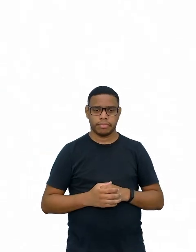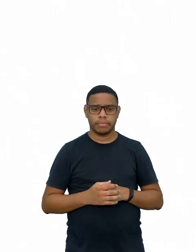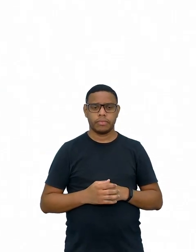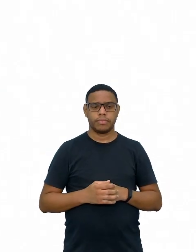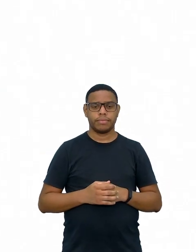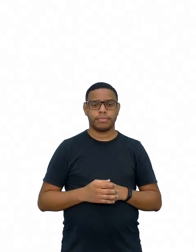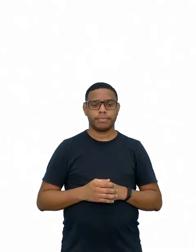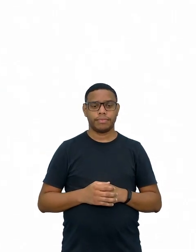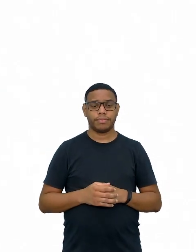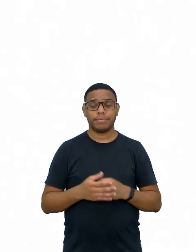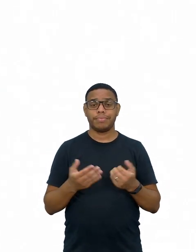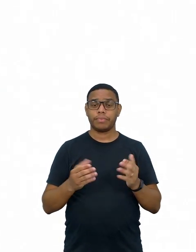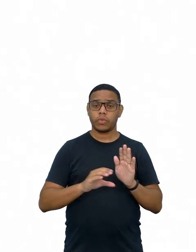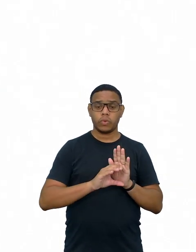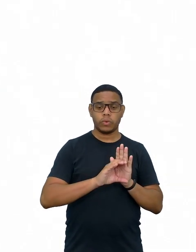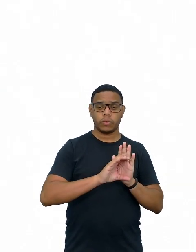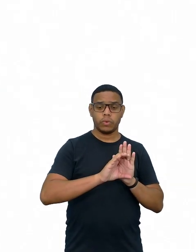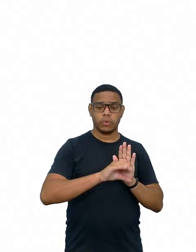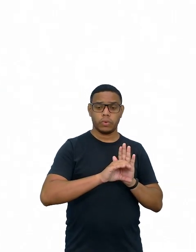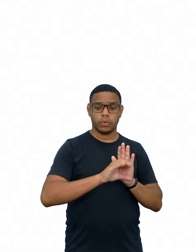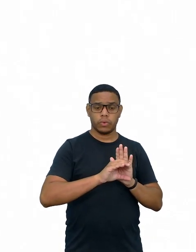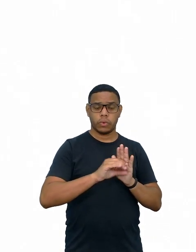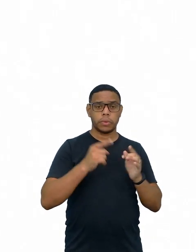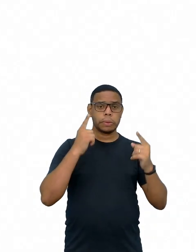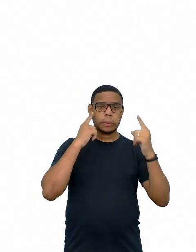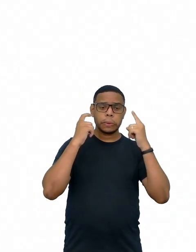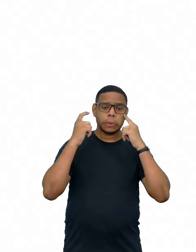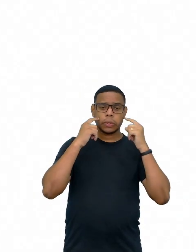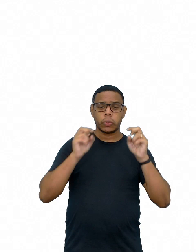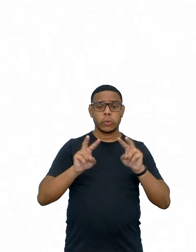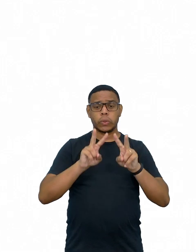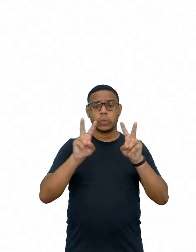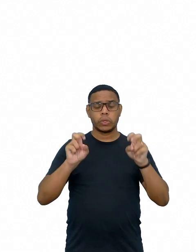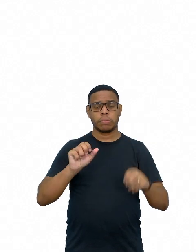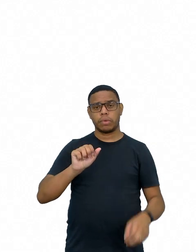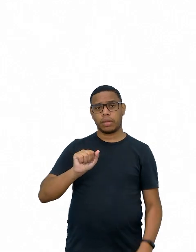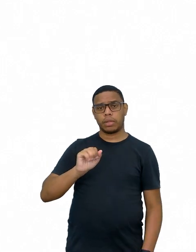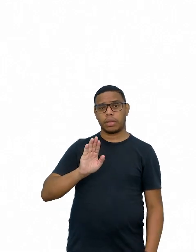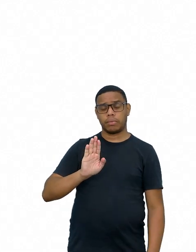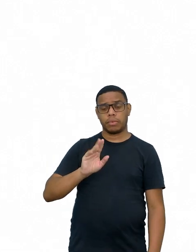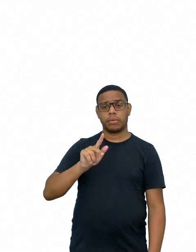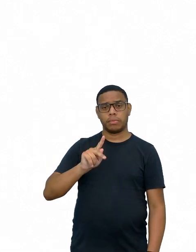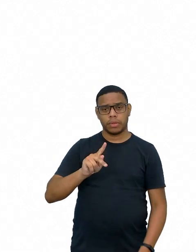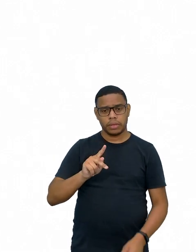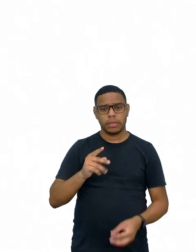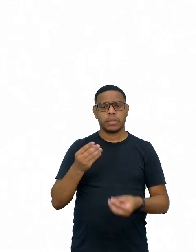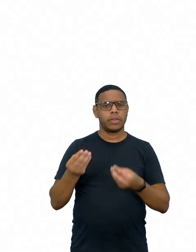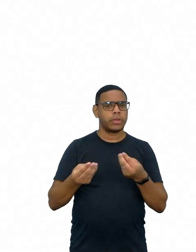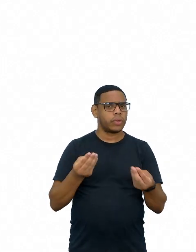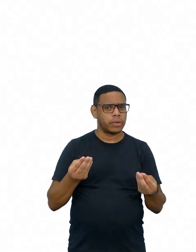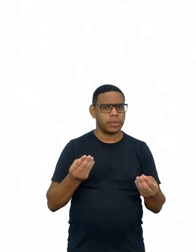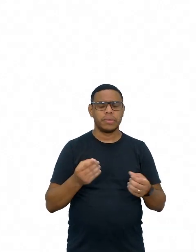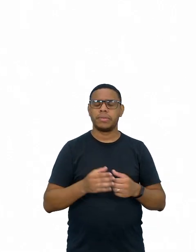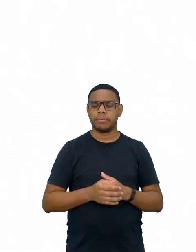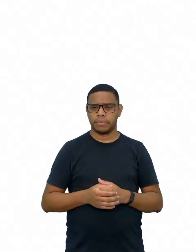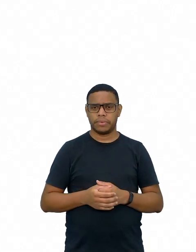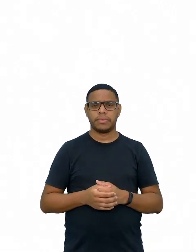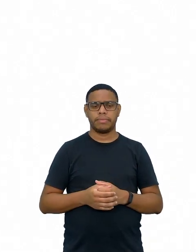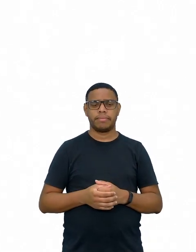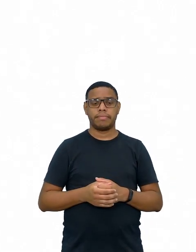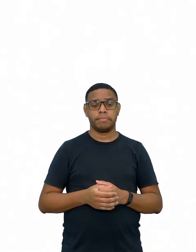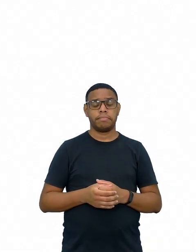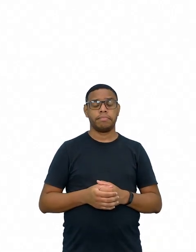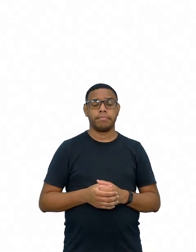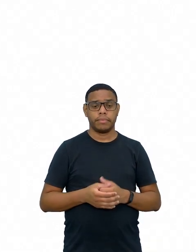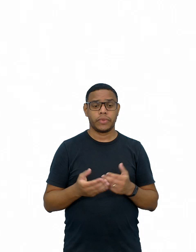Então, quais são os conceitos e ideias sobre aprendizagem baseada em projetos?